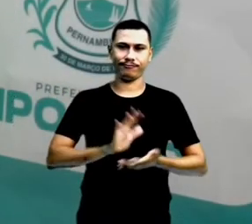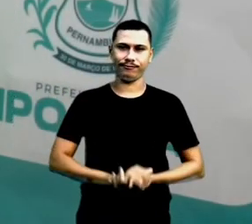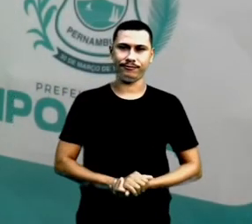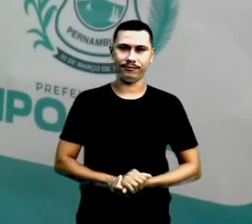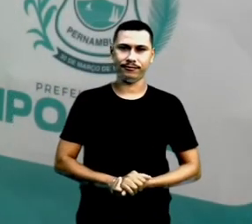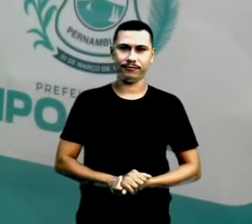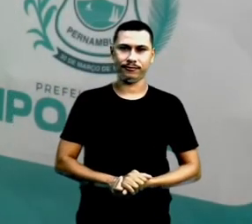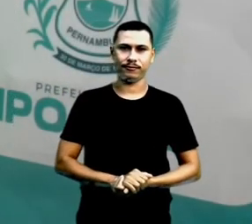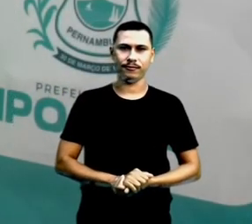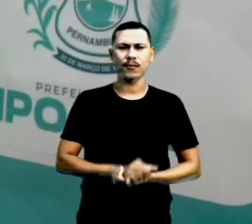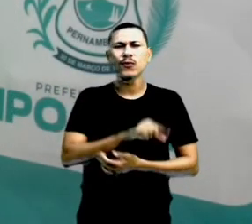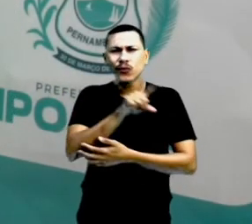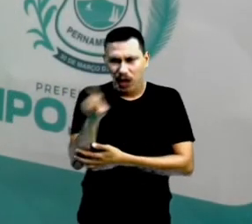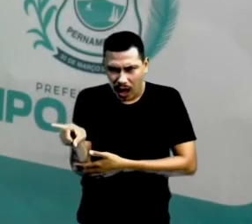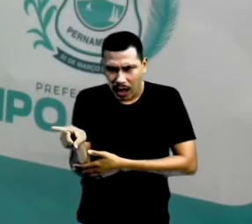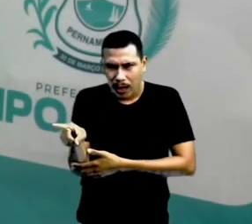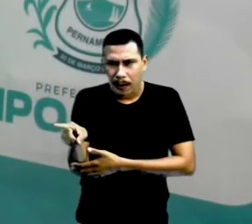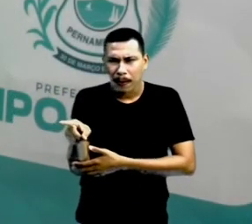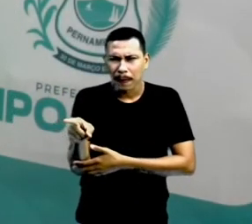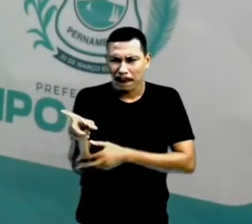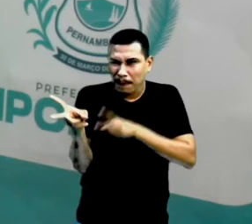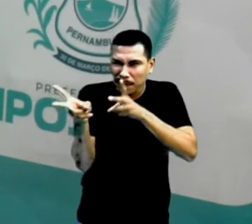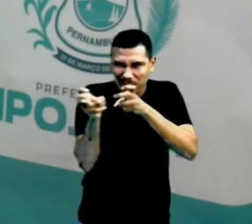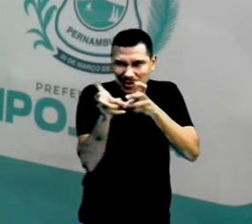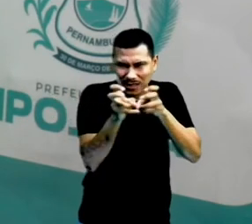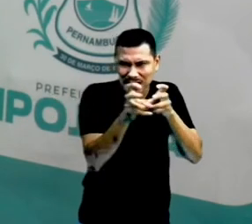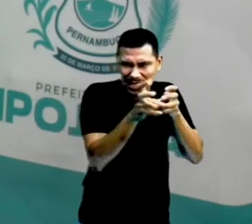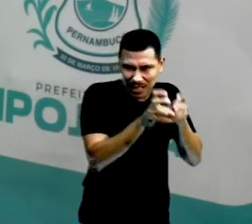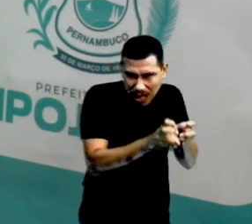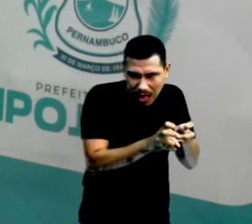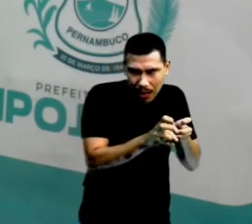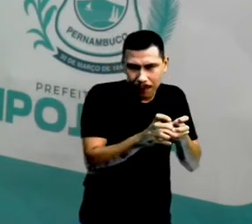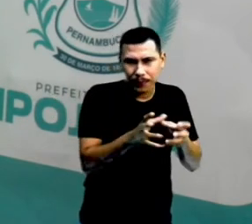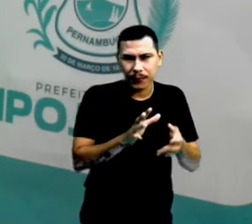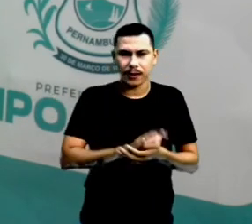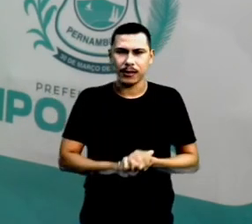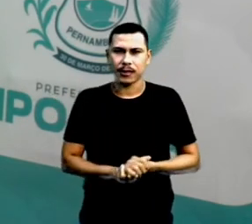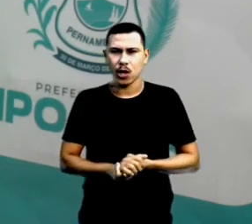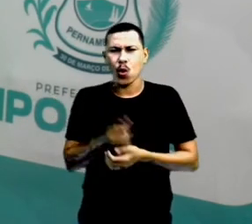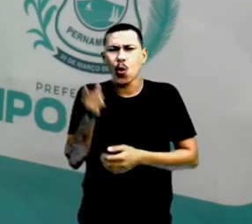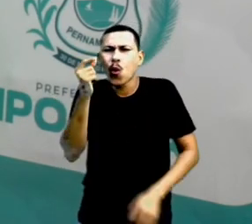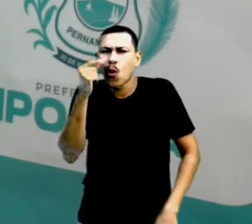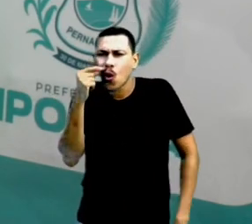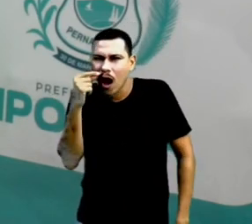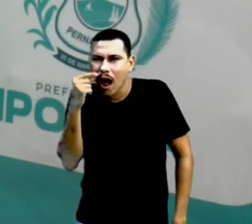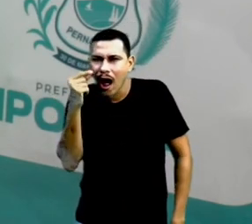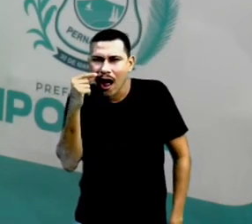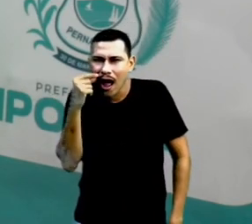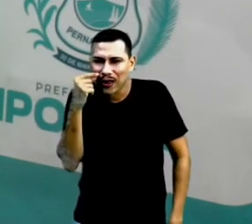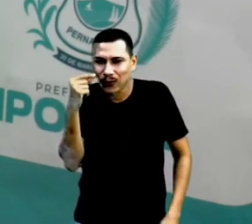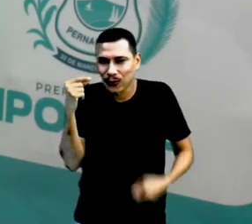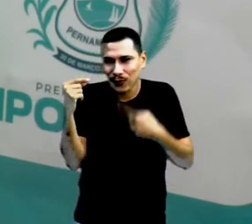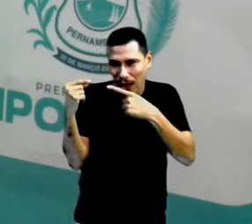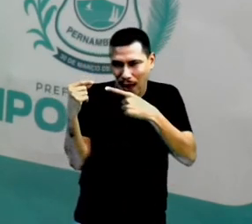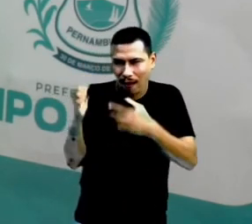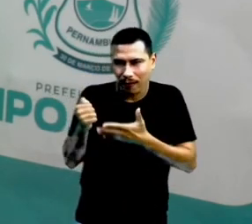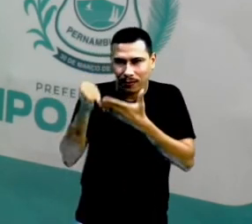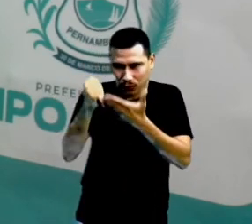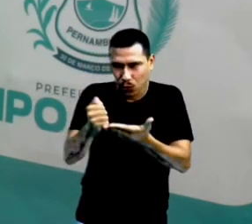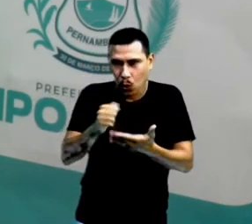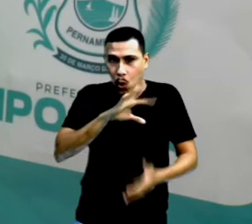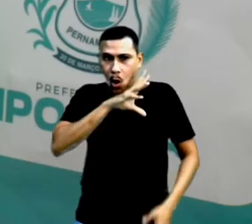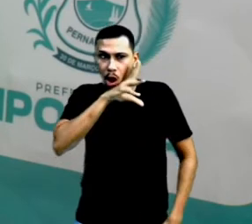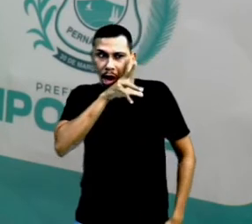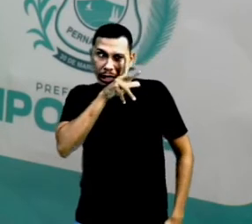Meus amores, vocês conseguem perceber que um ingênuo e pequeno rato, ele ajudou